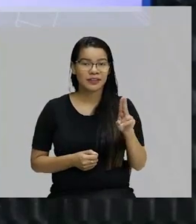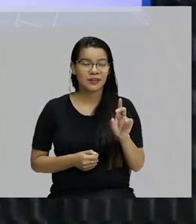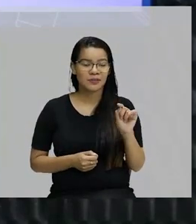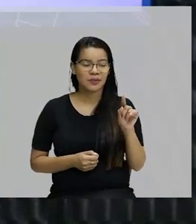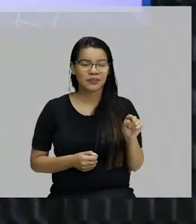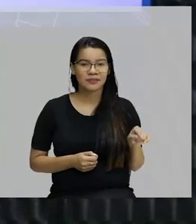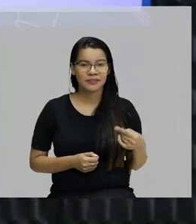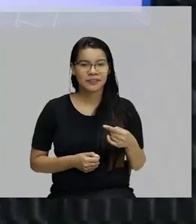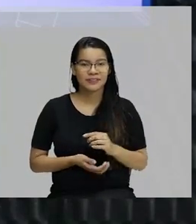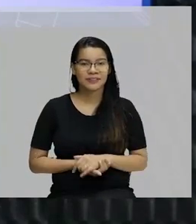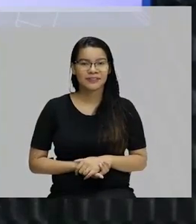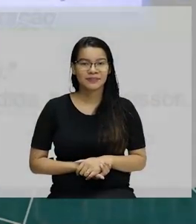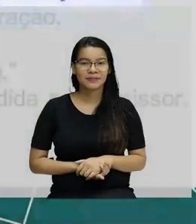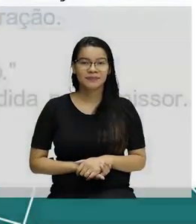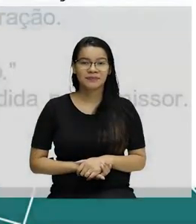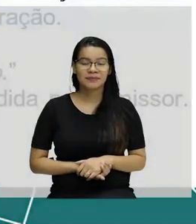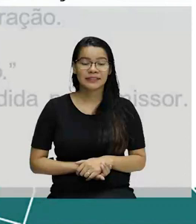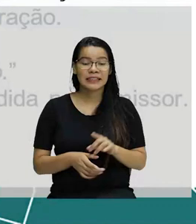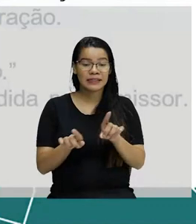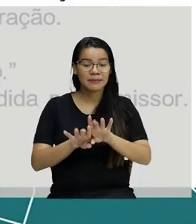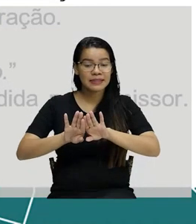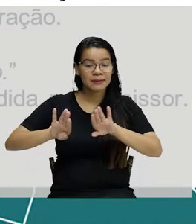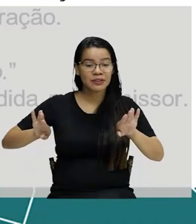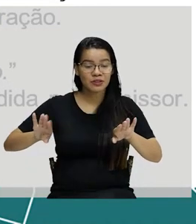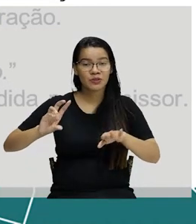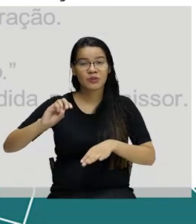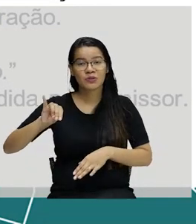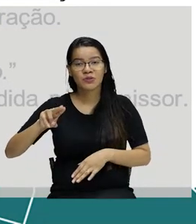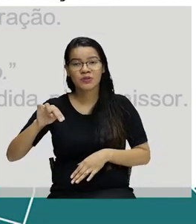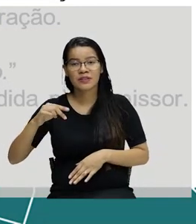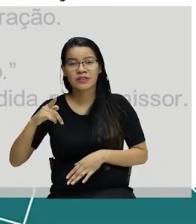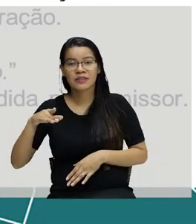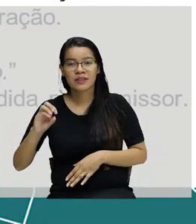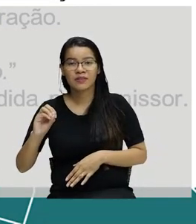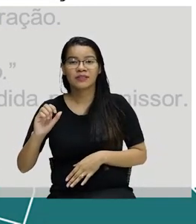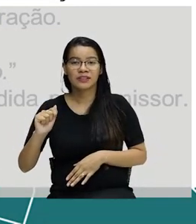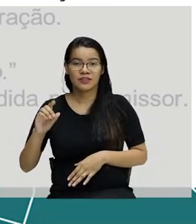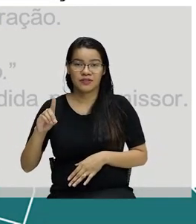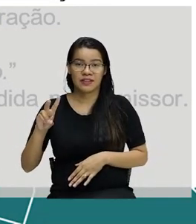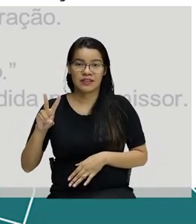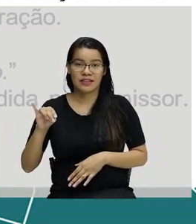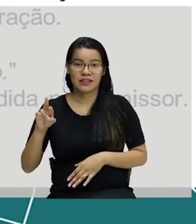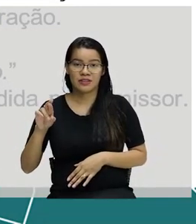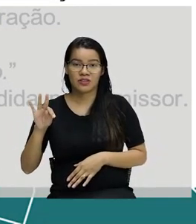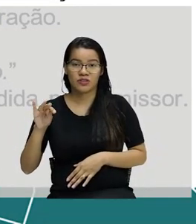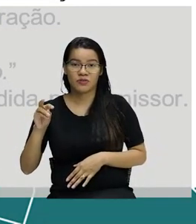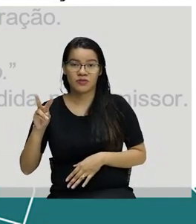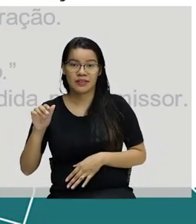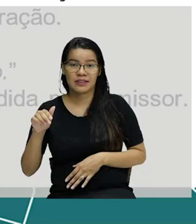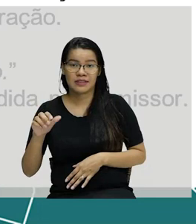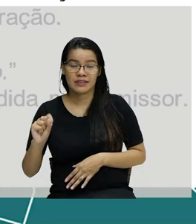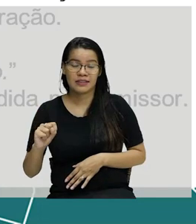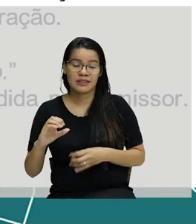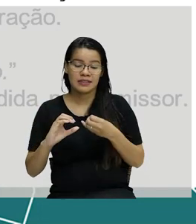e vírgula separação de conjunções adversativas nas conjunções adversativas